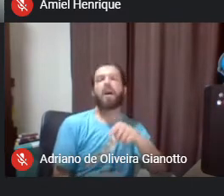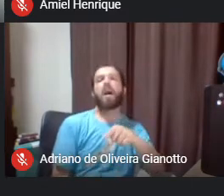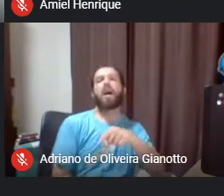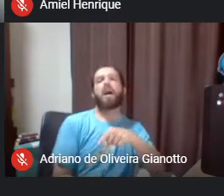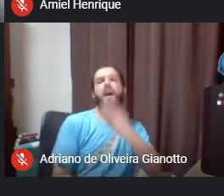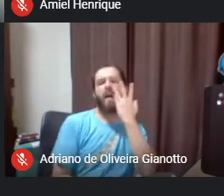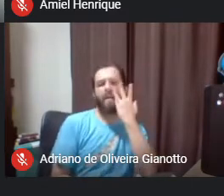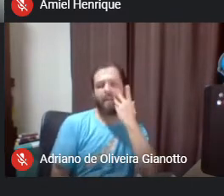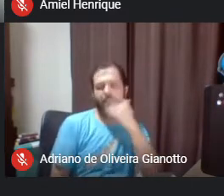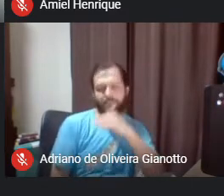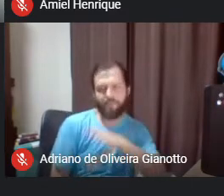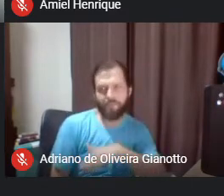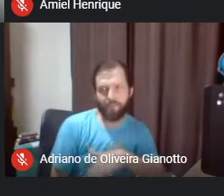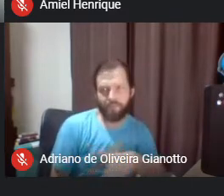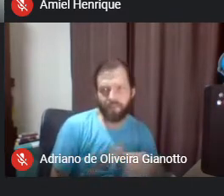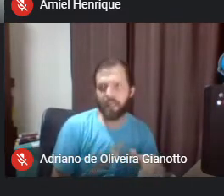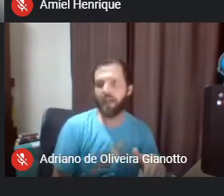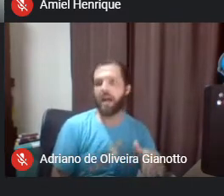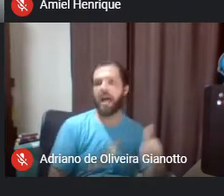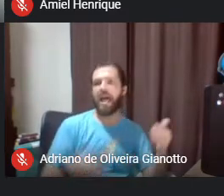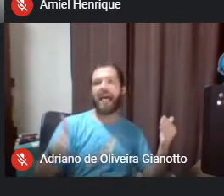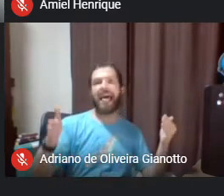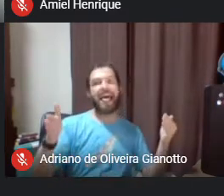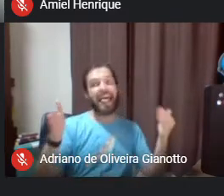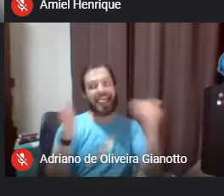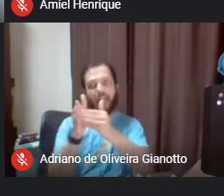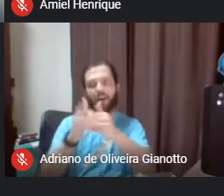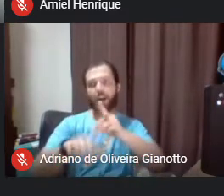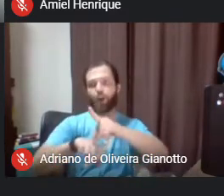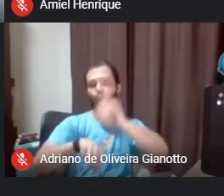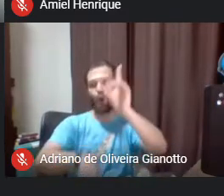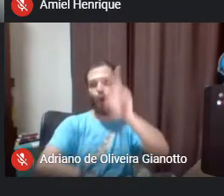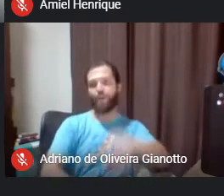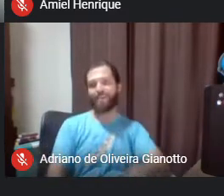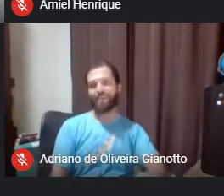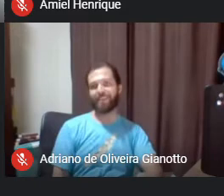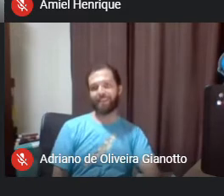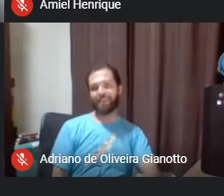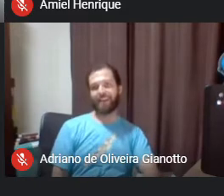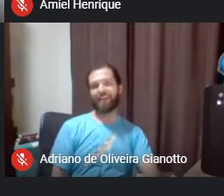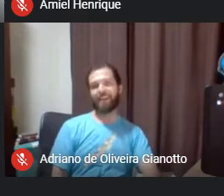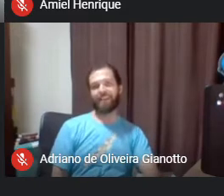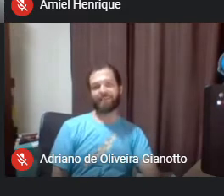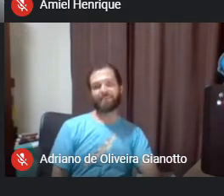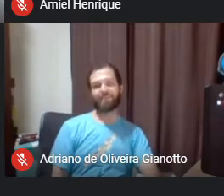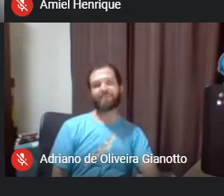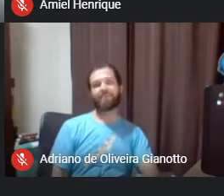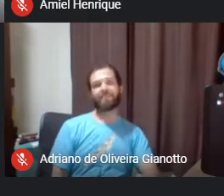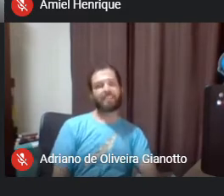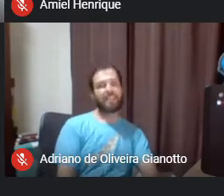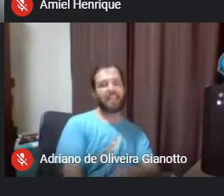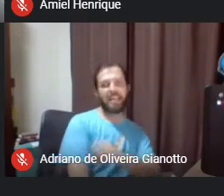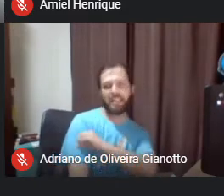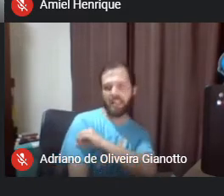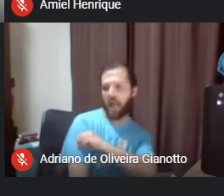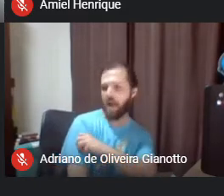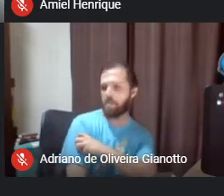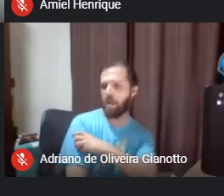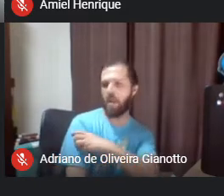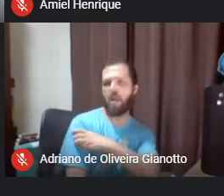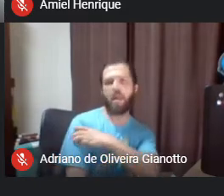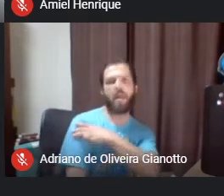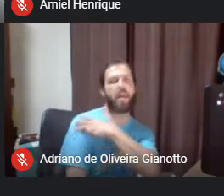Isso é o INES. Então, tem crianças, o ensino é de crianças até o doutorado.